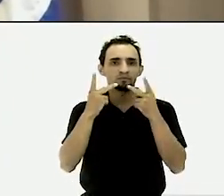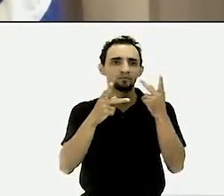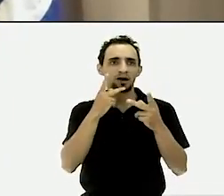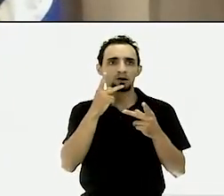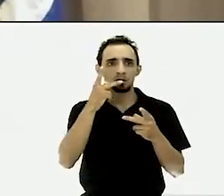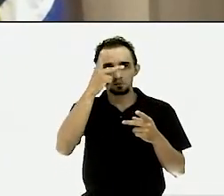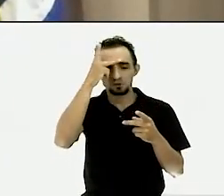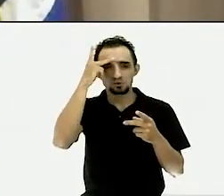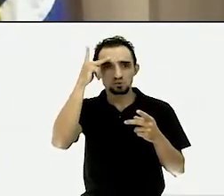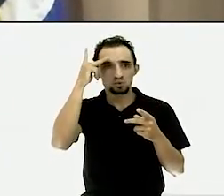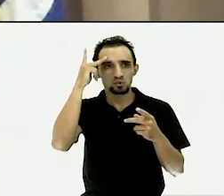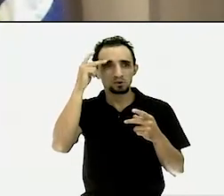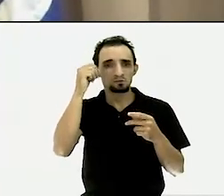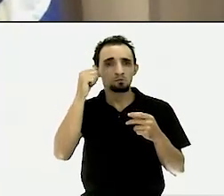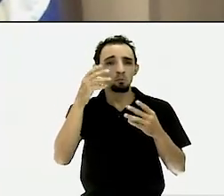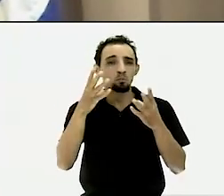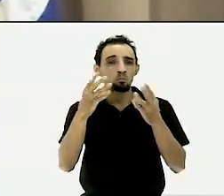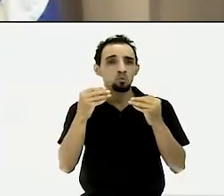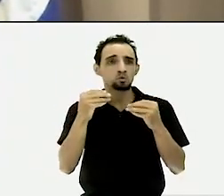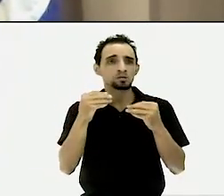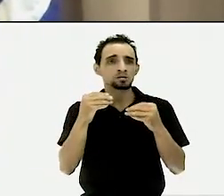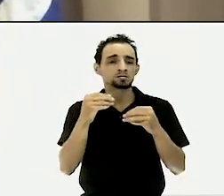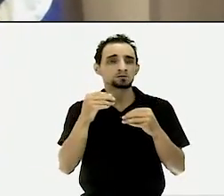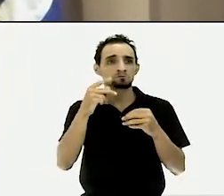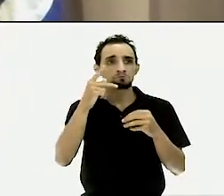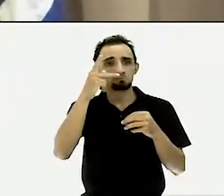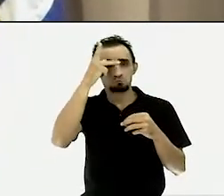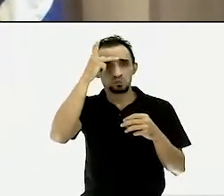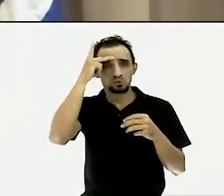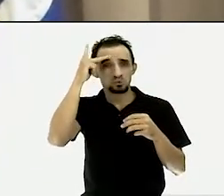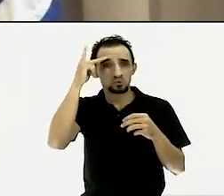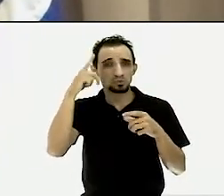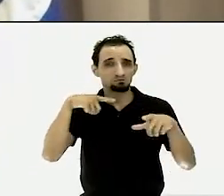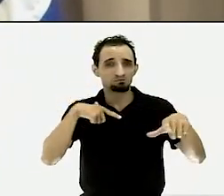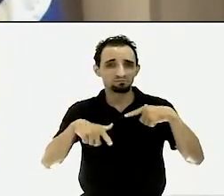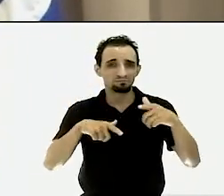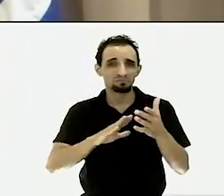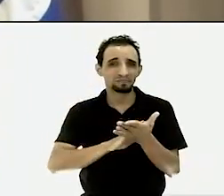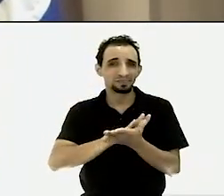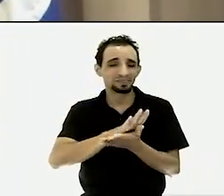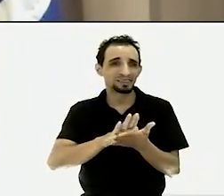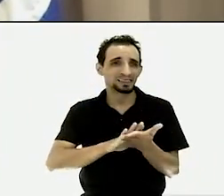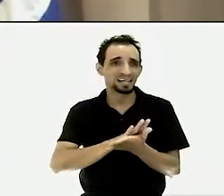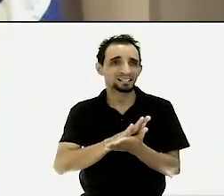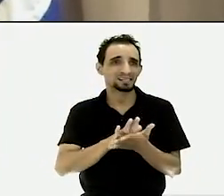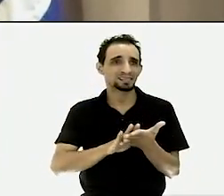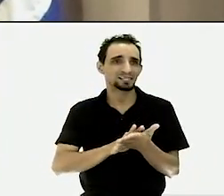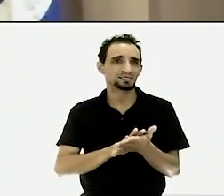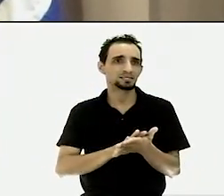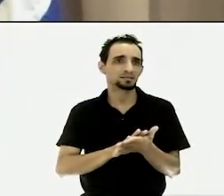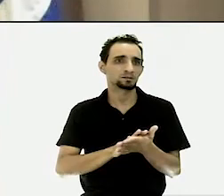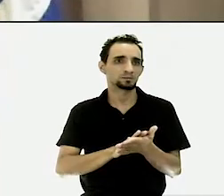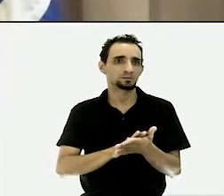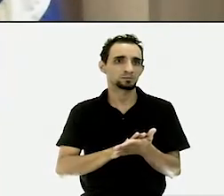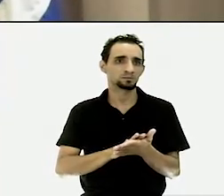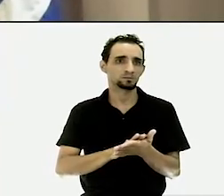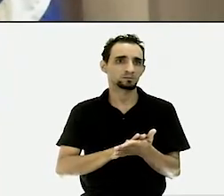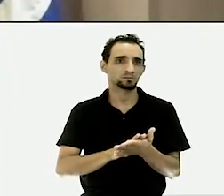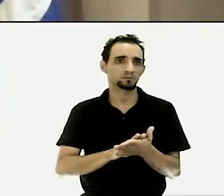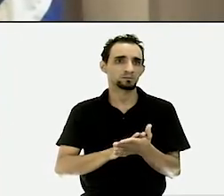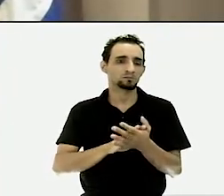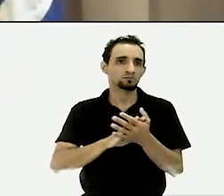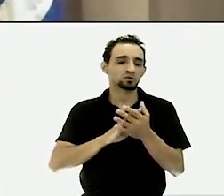ruas esburacadas para deixá-las todas transitáveis. A gente começa já a ver as mudanças sendo